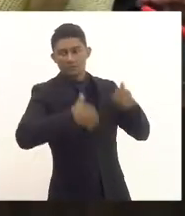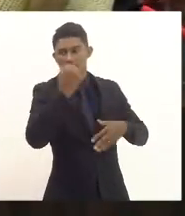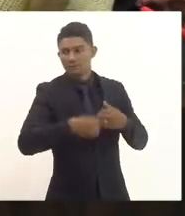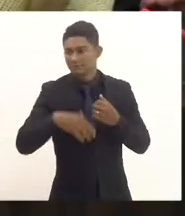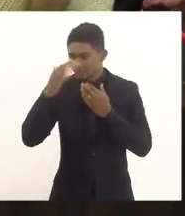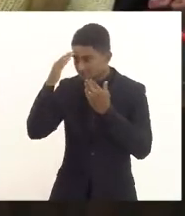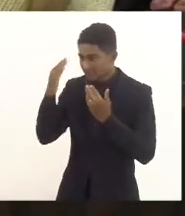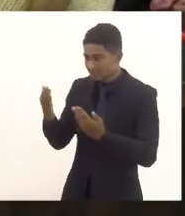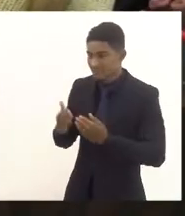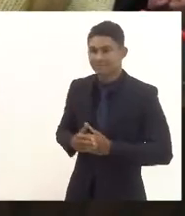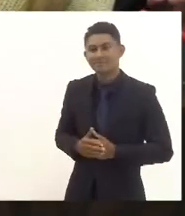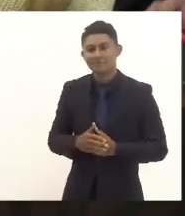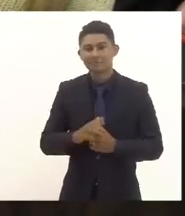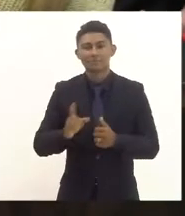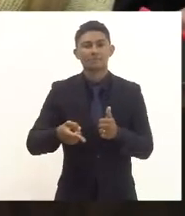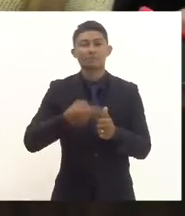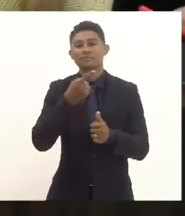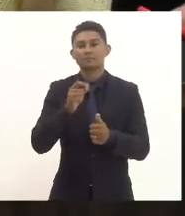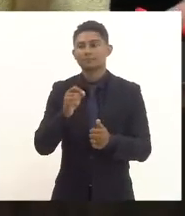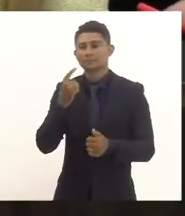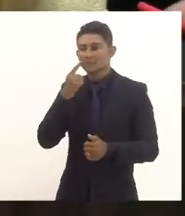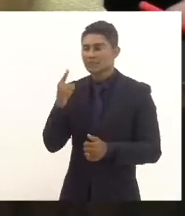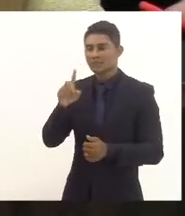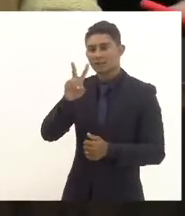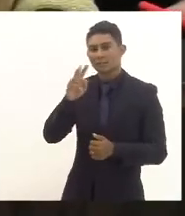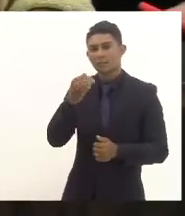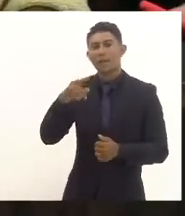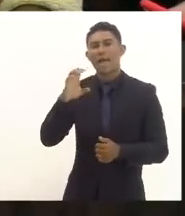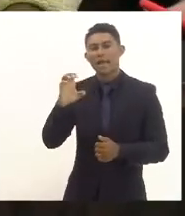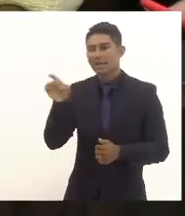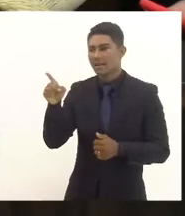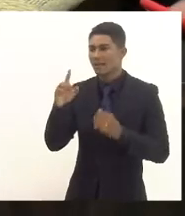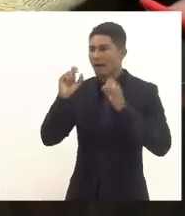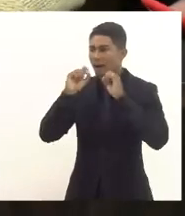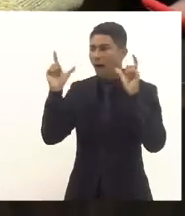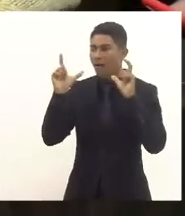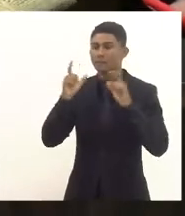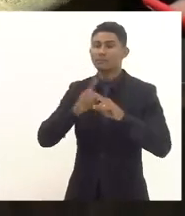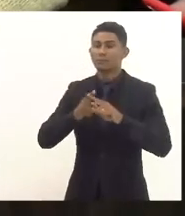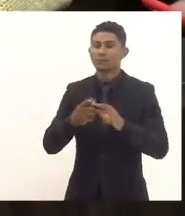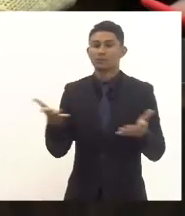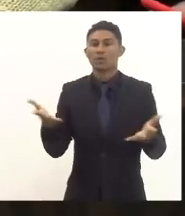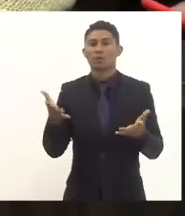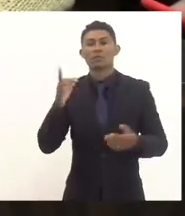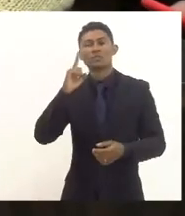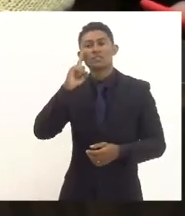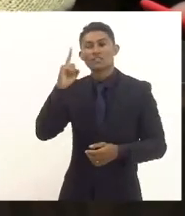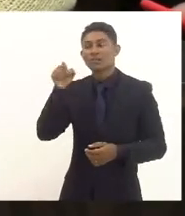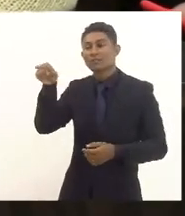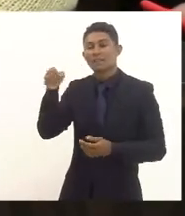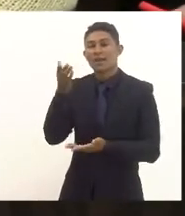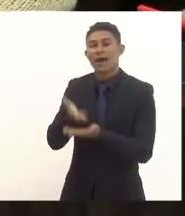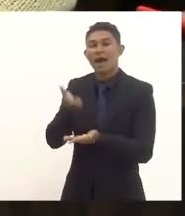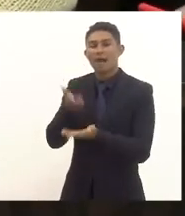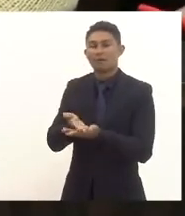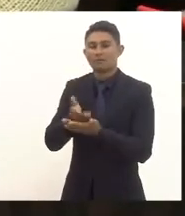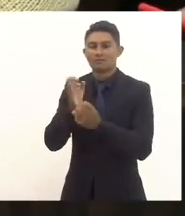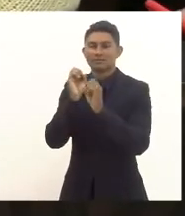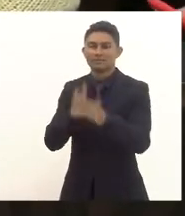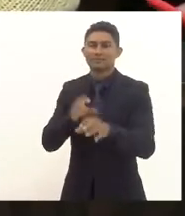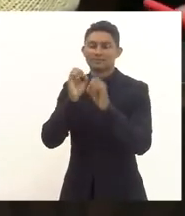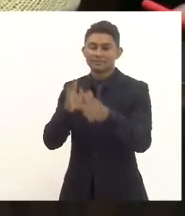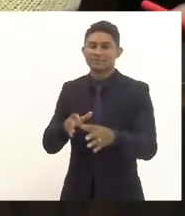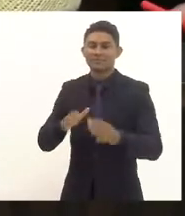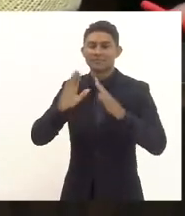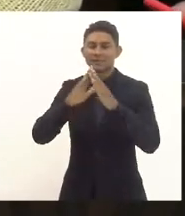primeiro dizer como waldeck estava ali até teu também que hoje o dia é dia de vossa excelência da aula na